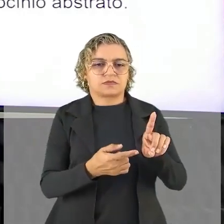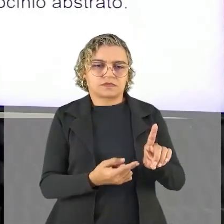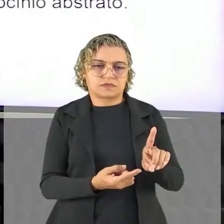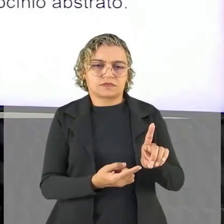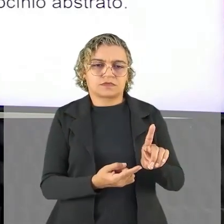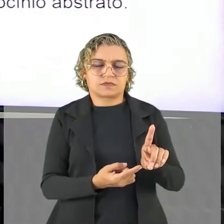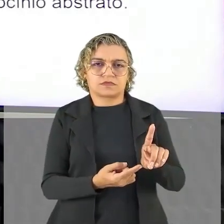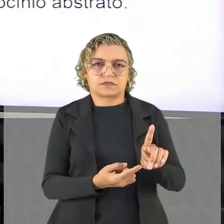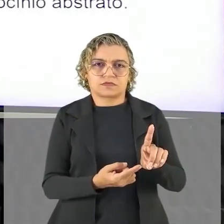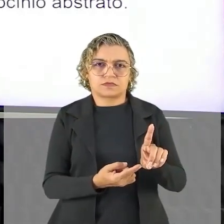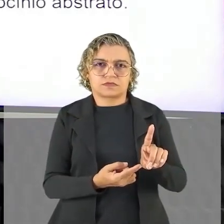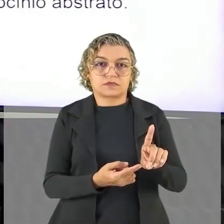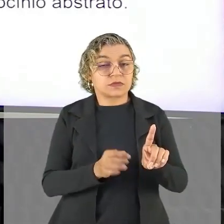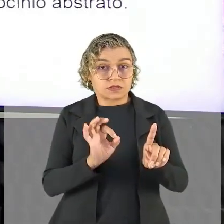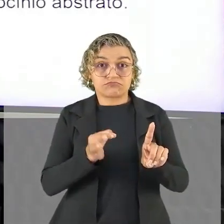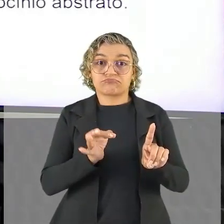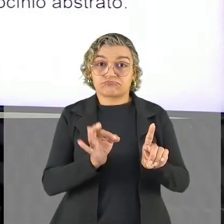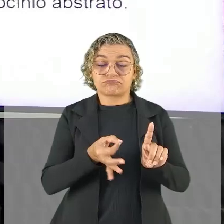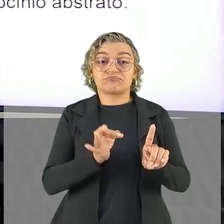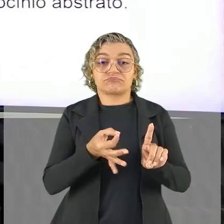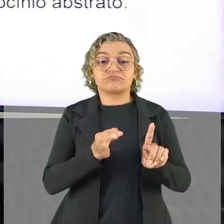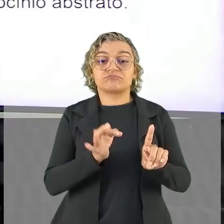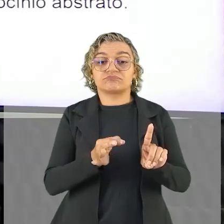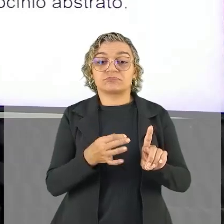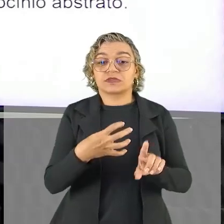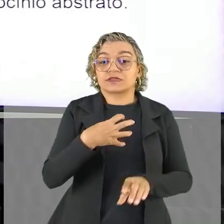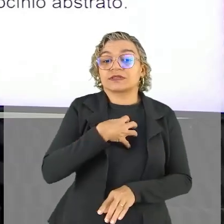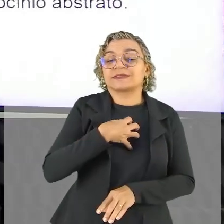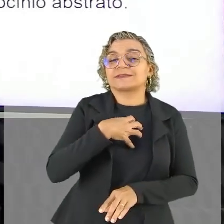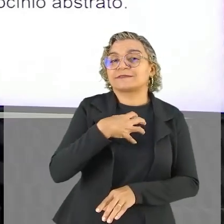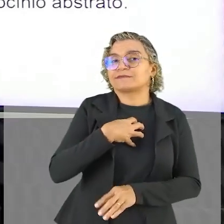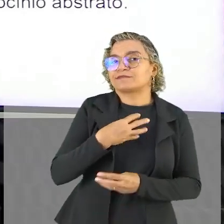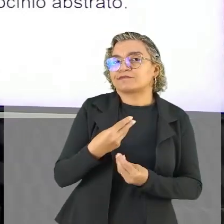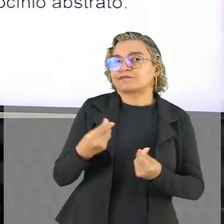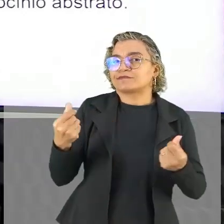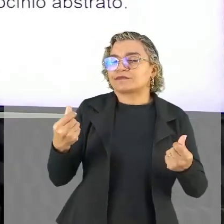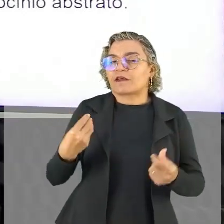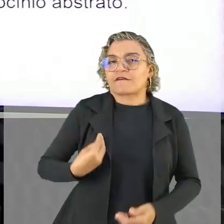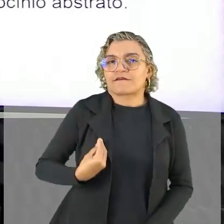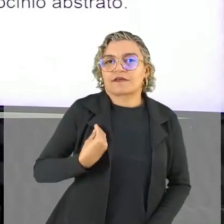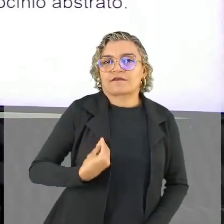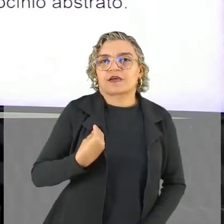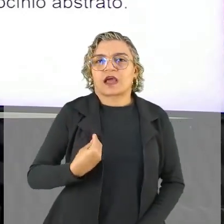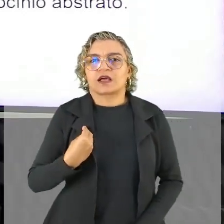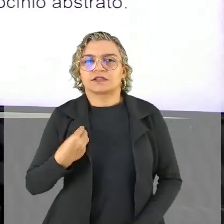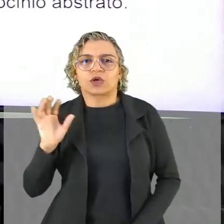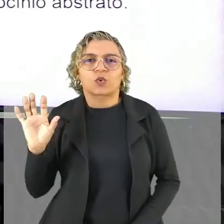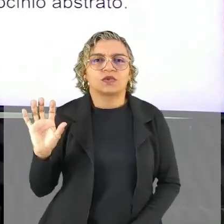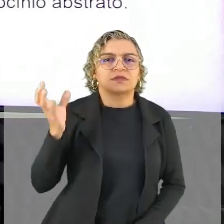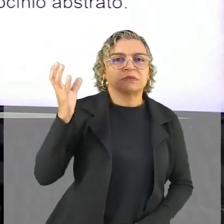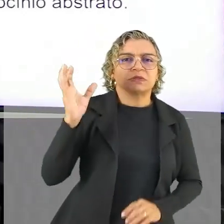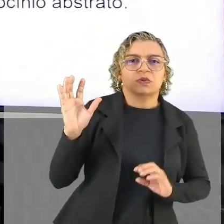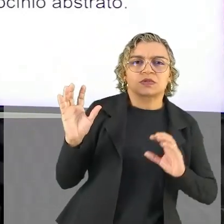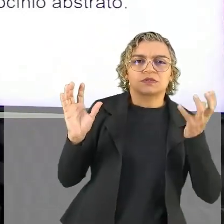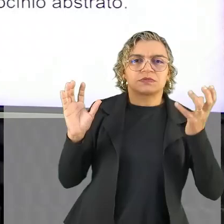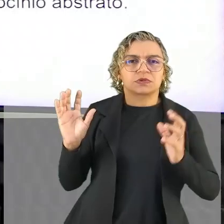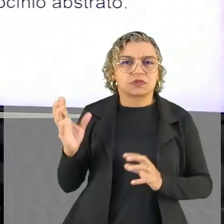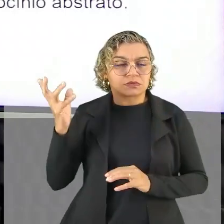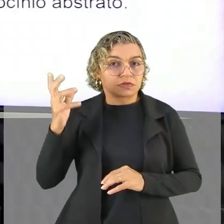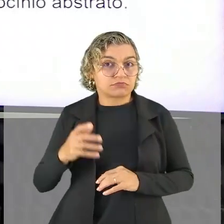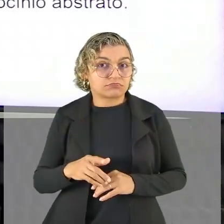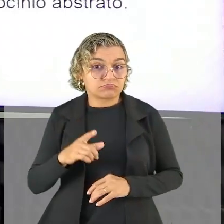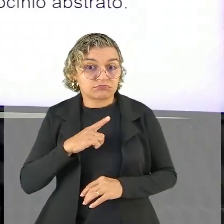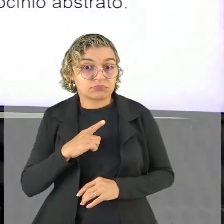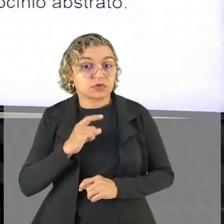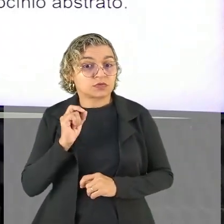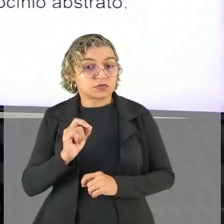fenômenos no mundo é exatamente isso, né? Ou seja, a sensibilidade, a vivência dos fenômenos, né? Essa vida factual. É por aqui que começa o